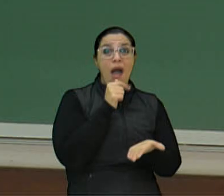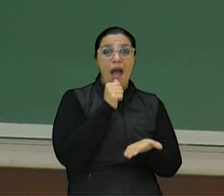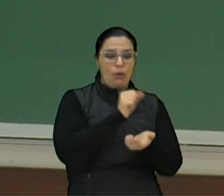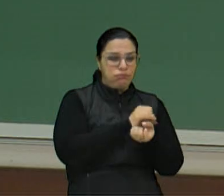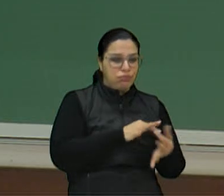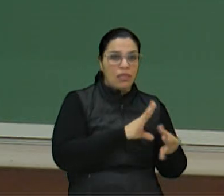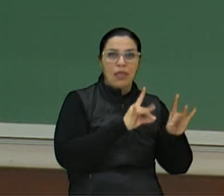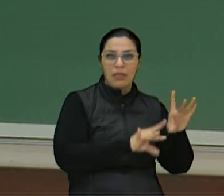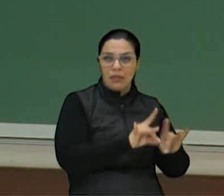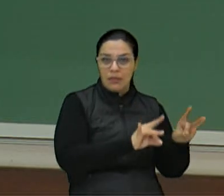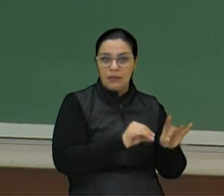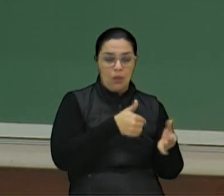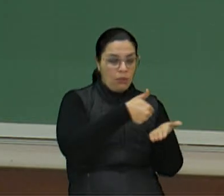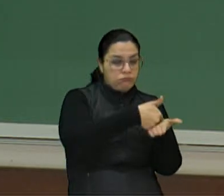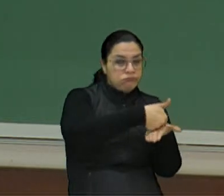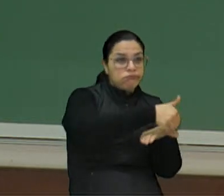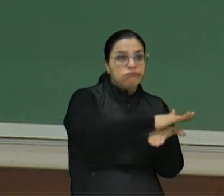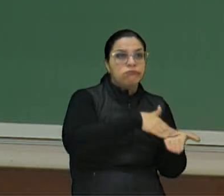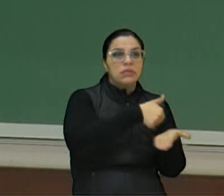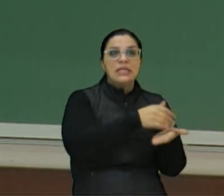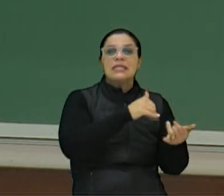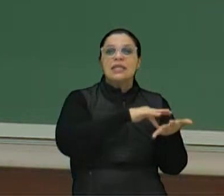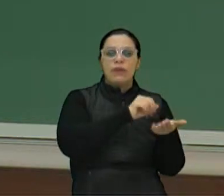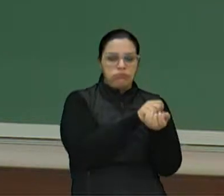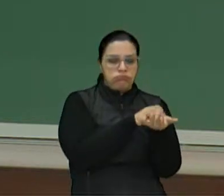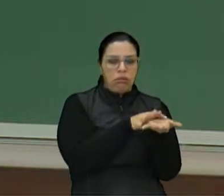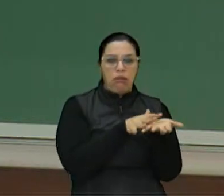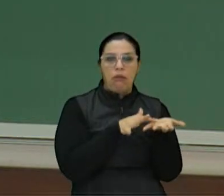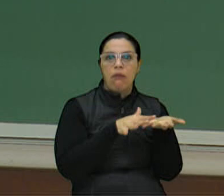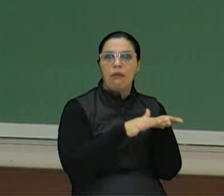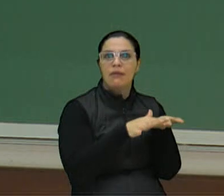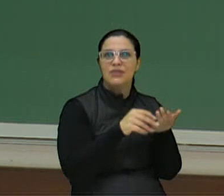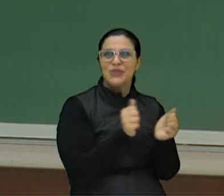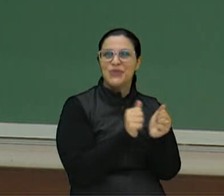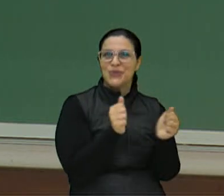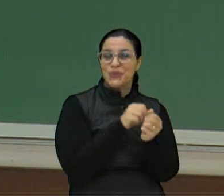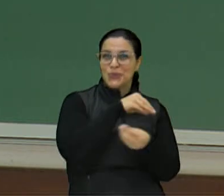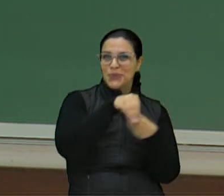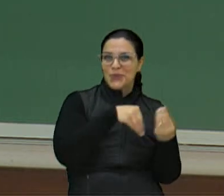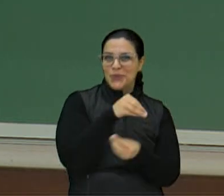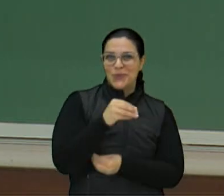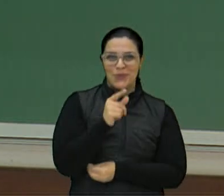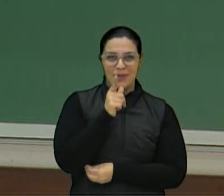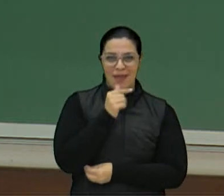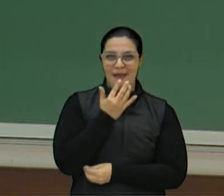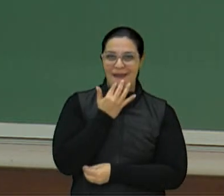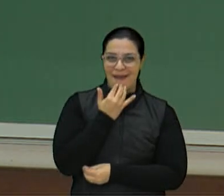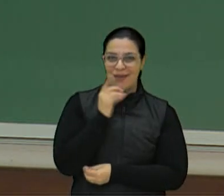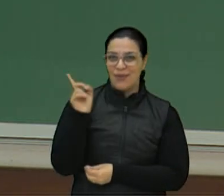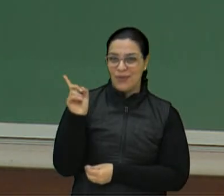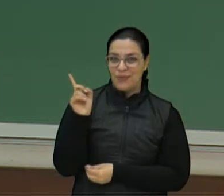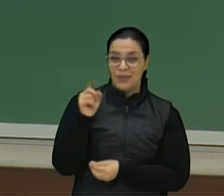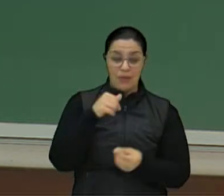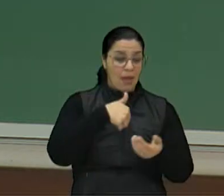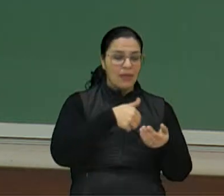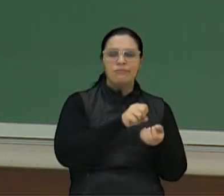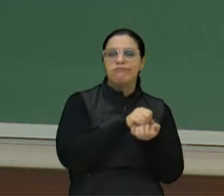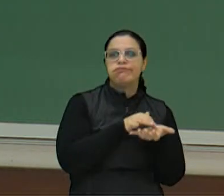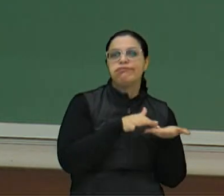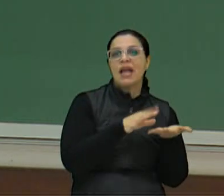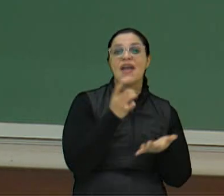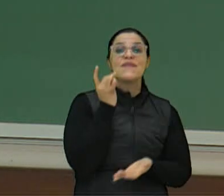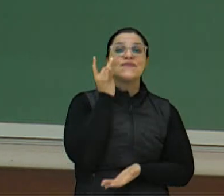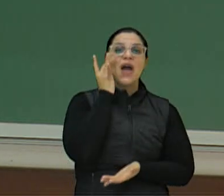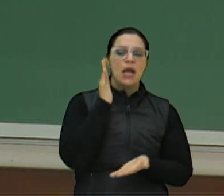entrar em contato com esse papel molhado. Então, a tinta ela vai se espalhar com mais